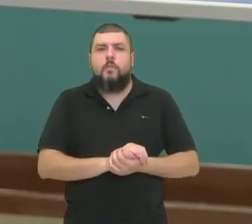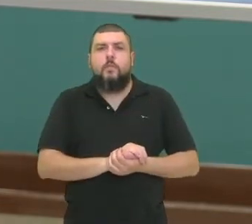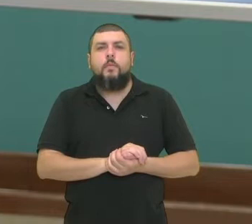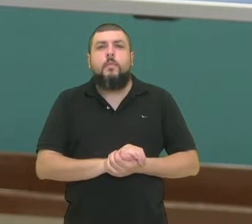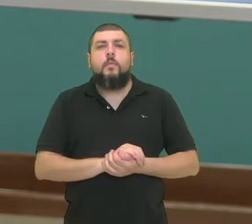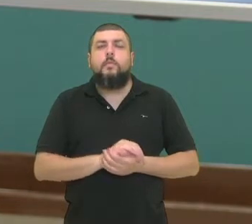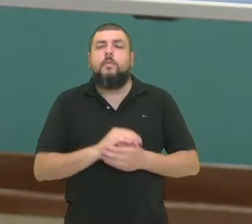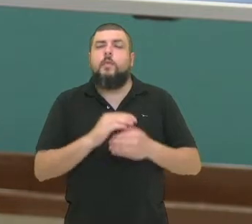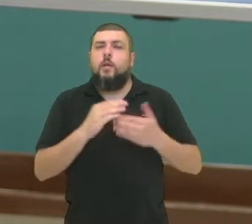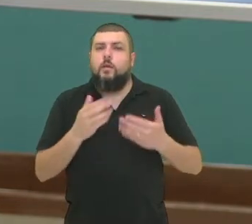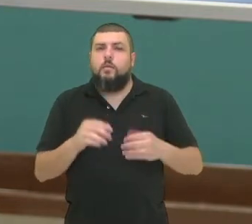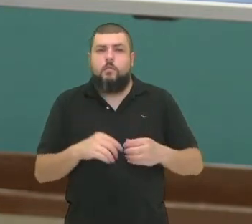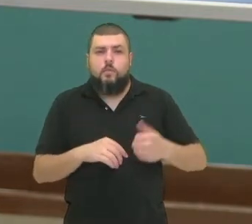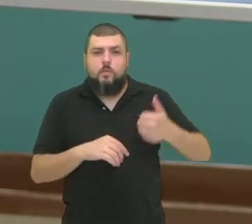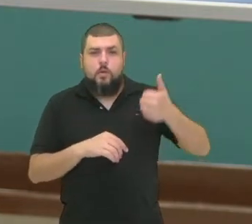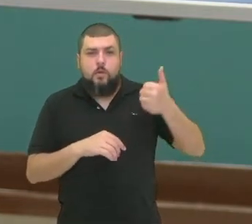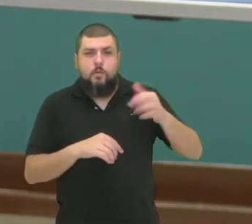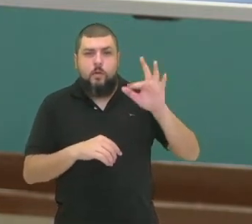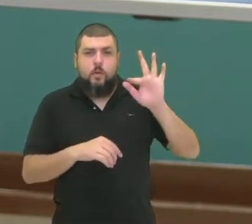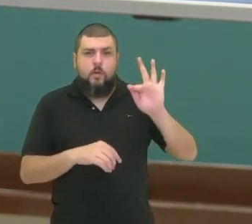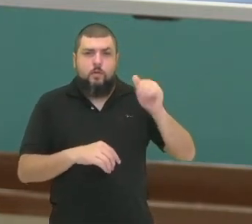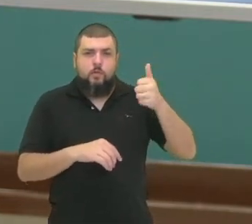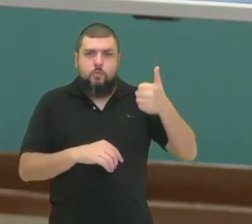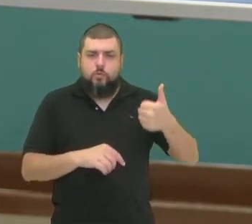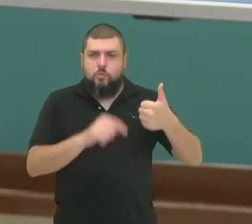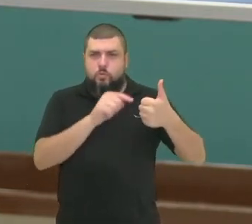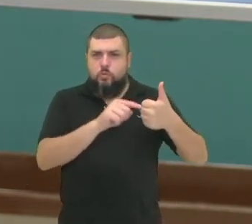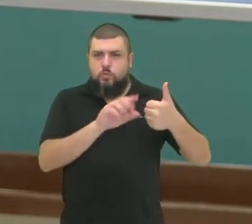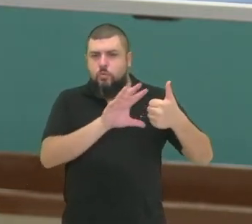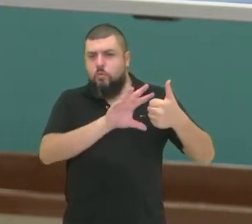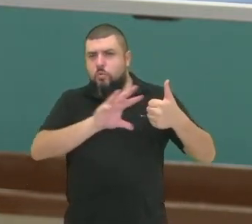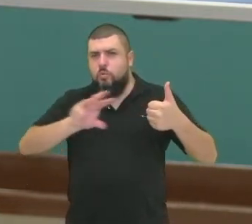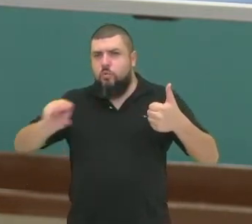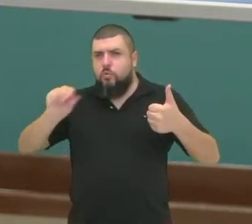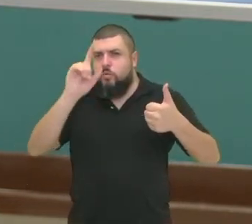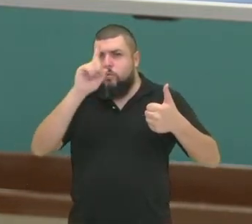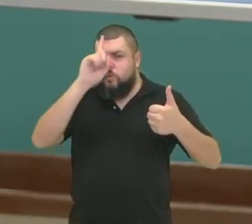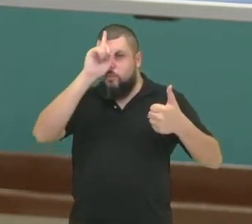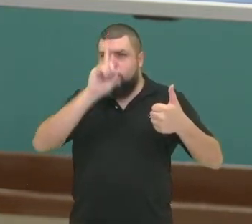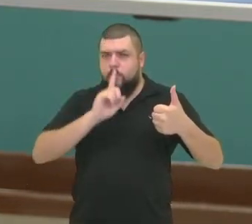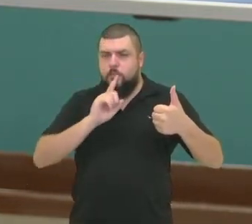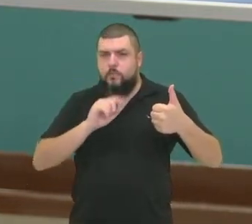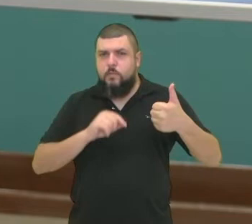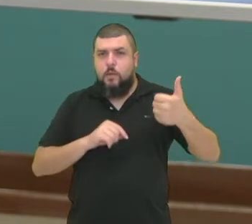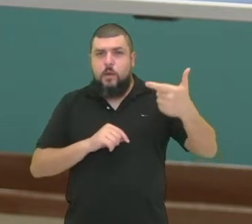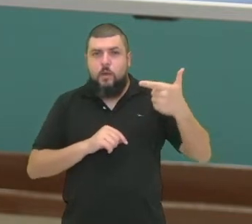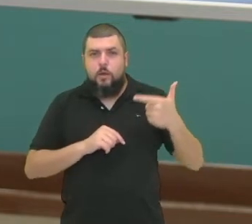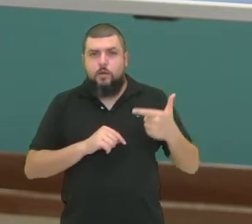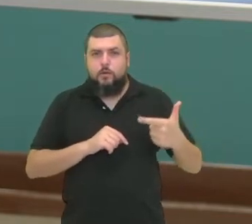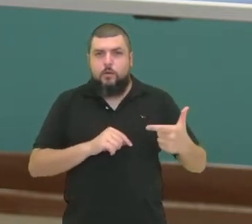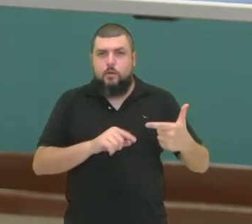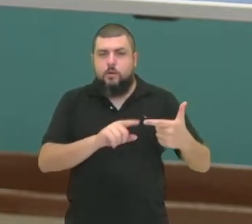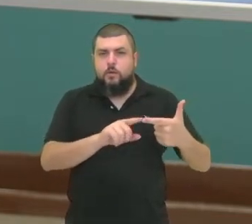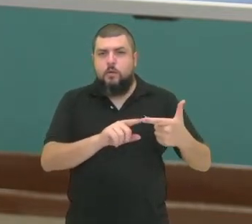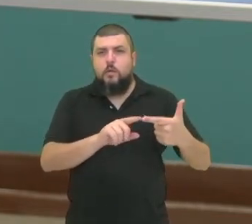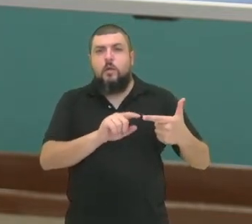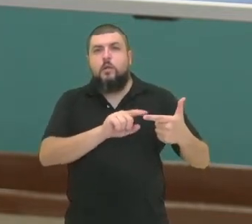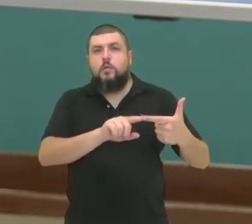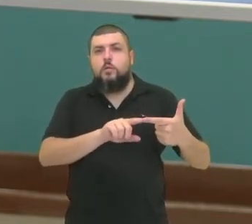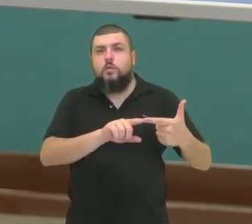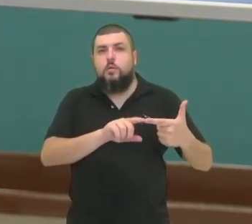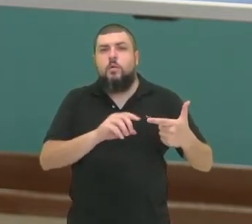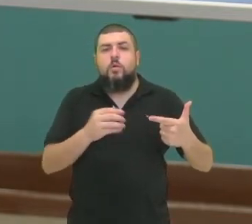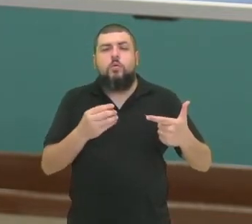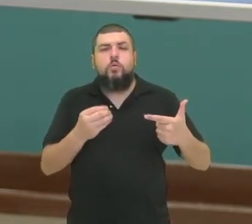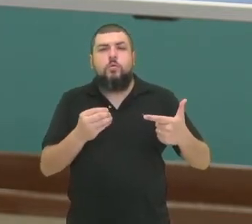na primeira geração, F1, todos amarelos. Na segunda geração, ou seja, F2, quando faz